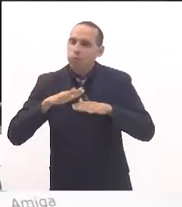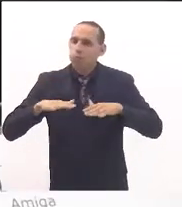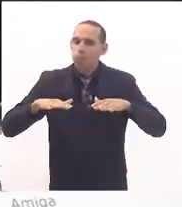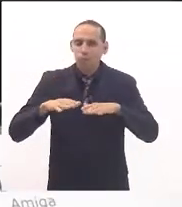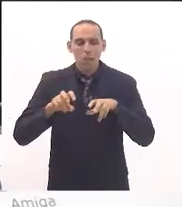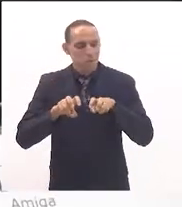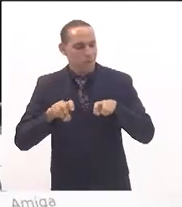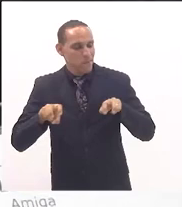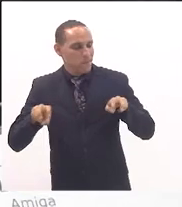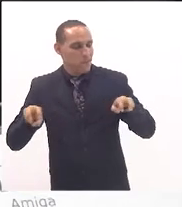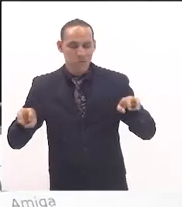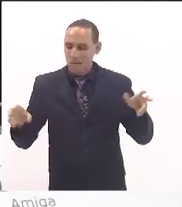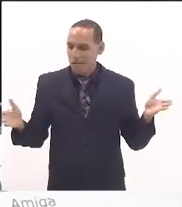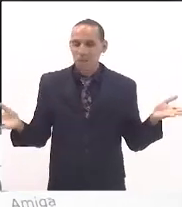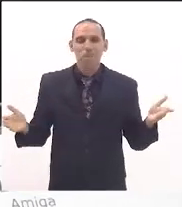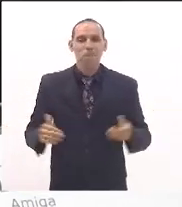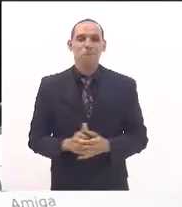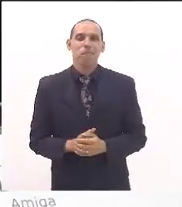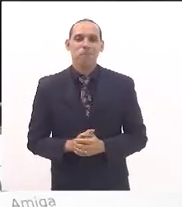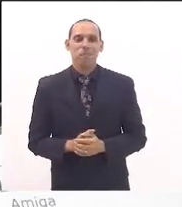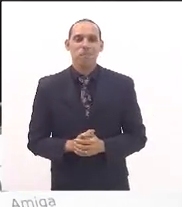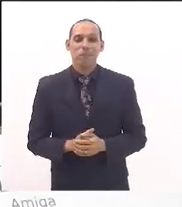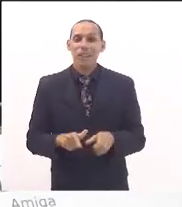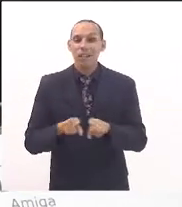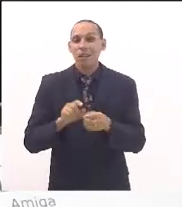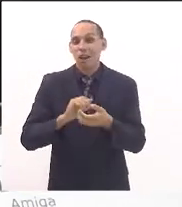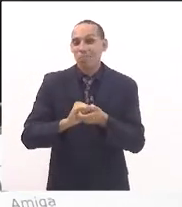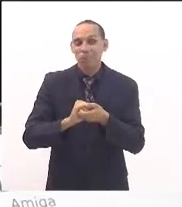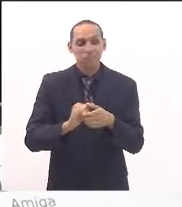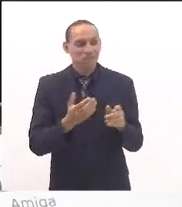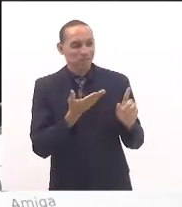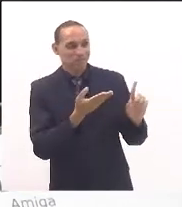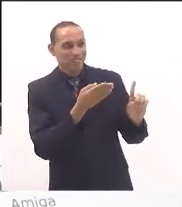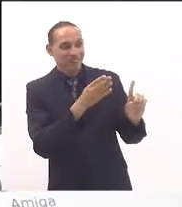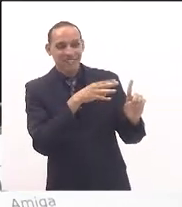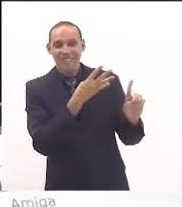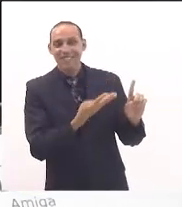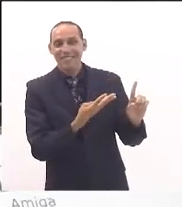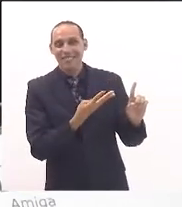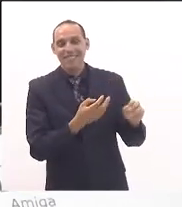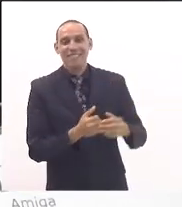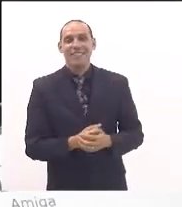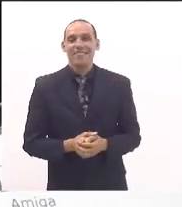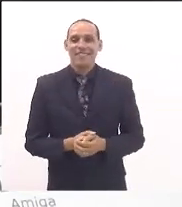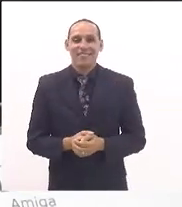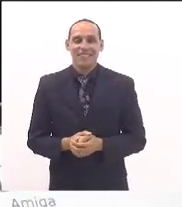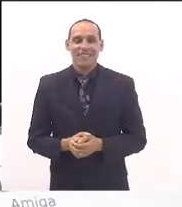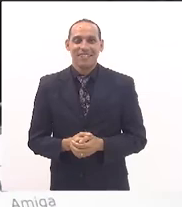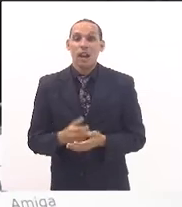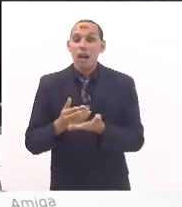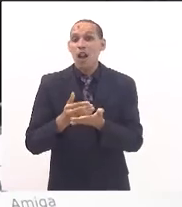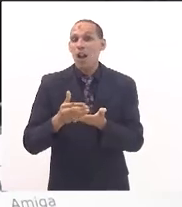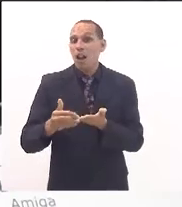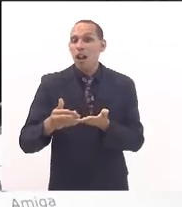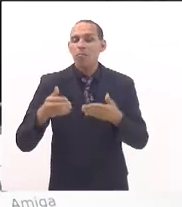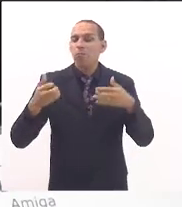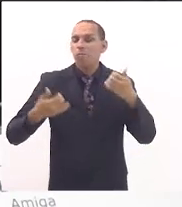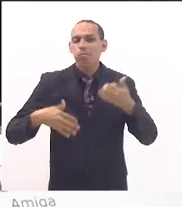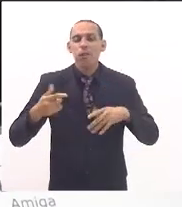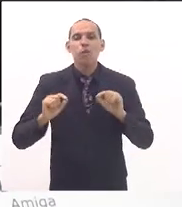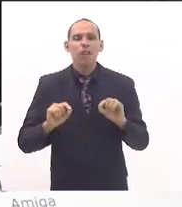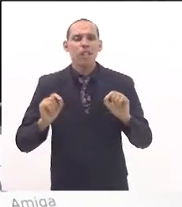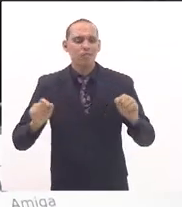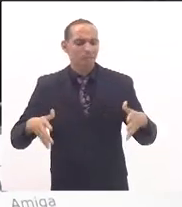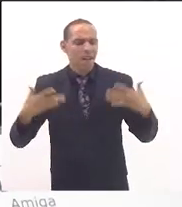compondo essa mesa saúde a homenageada e já inicie o dizendo da